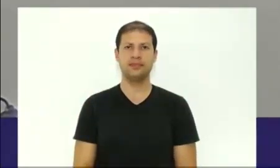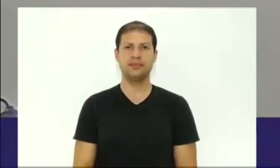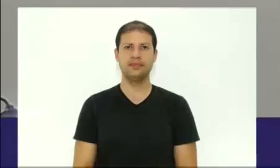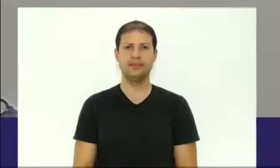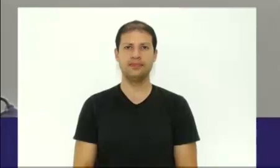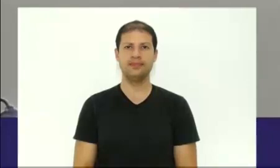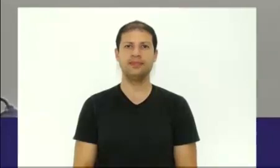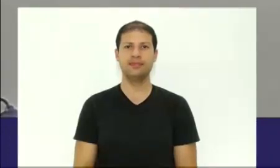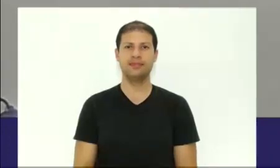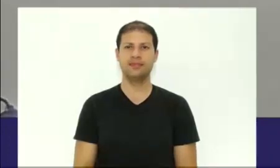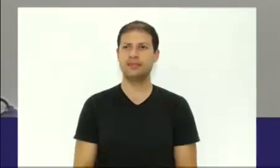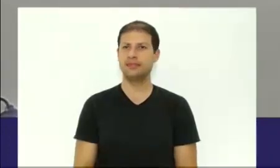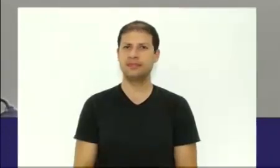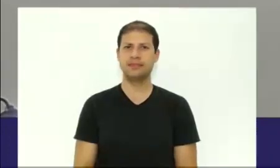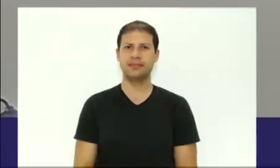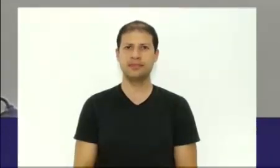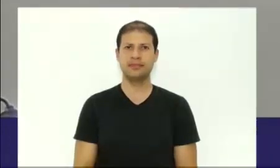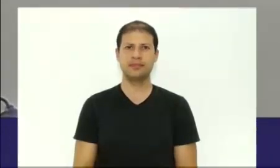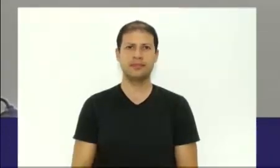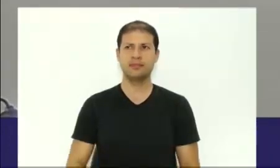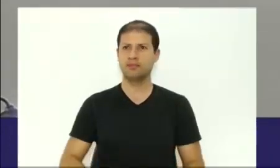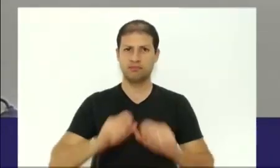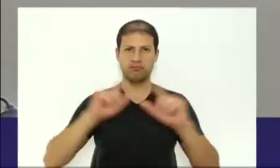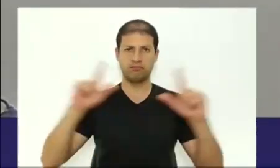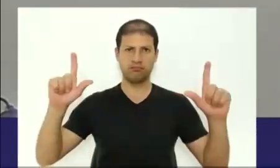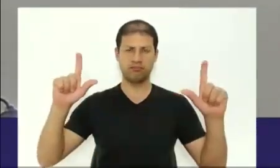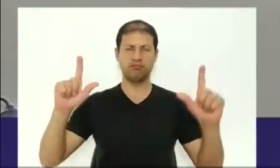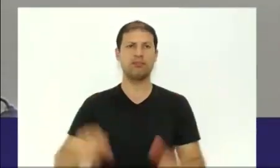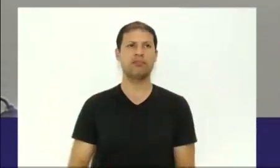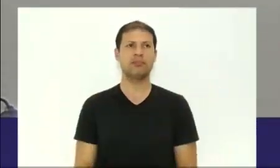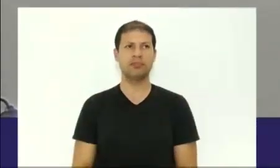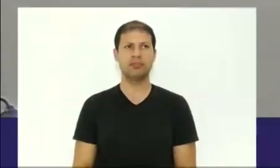Com prejuízo do destaque.